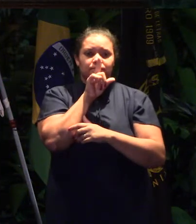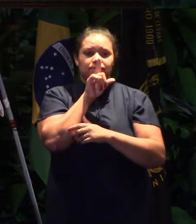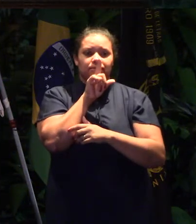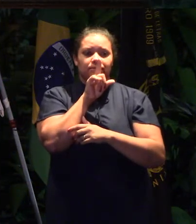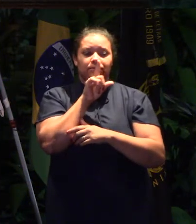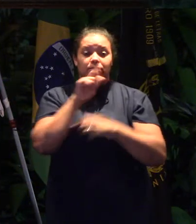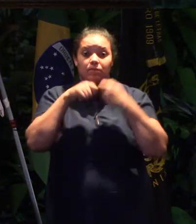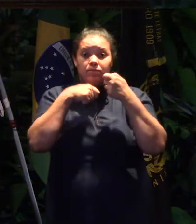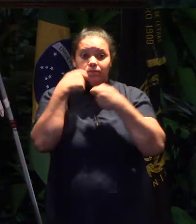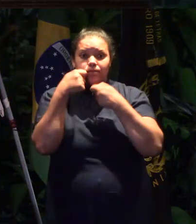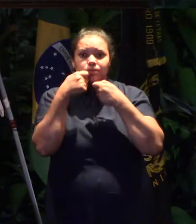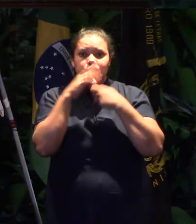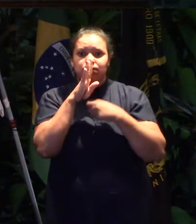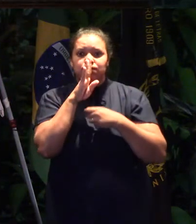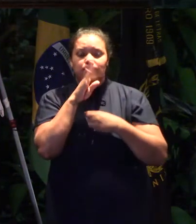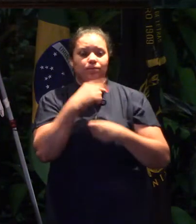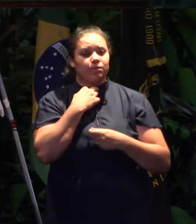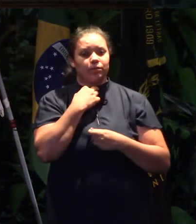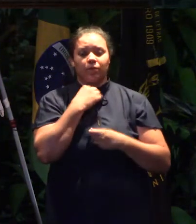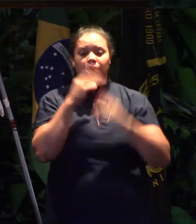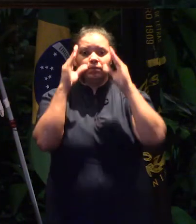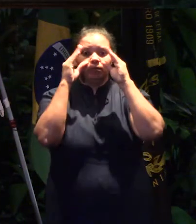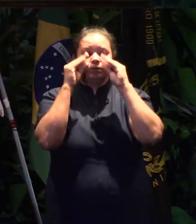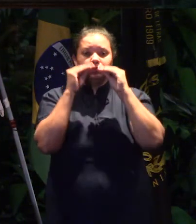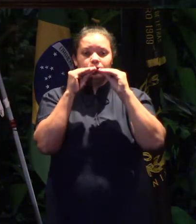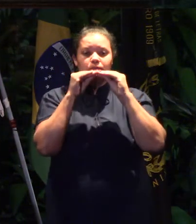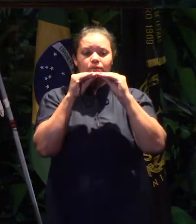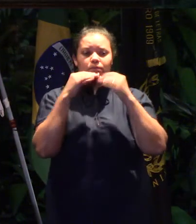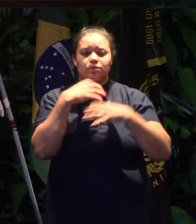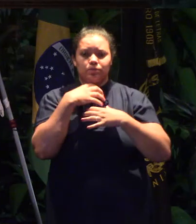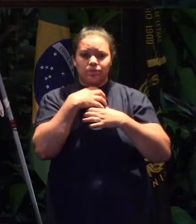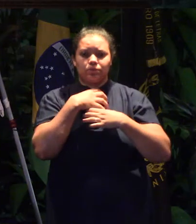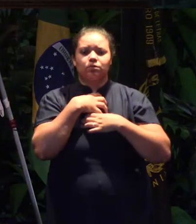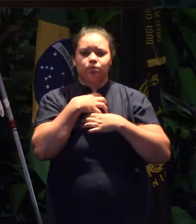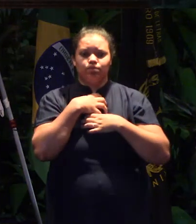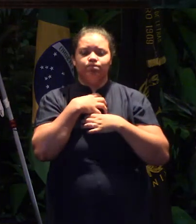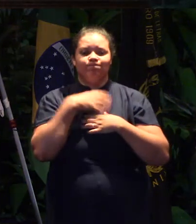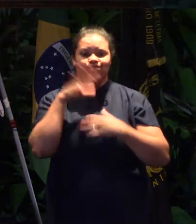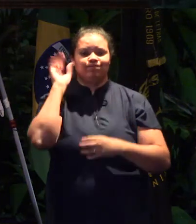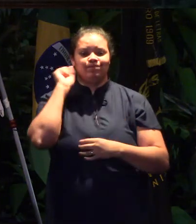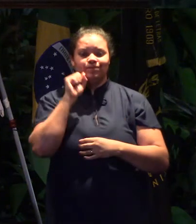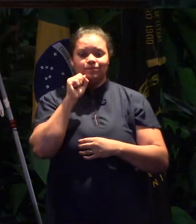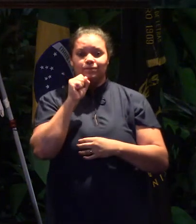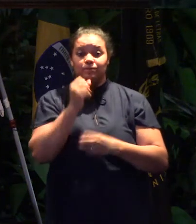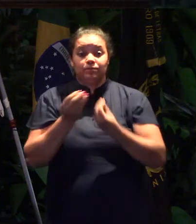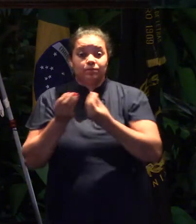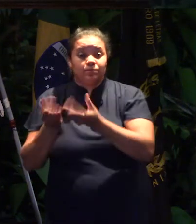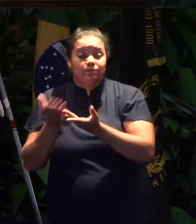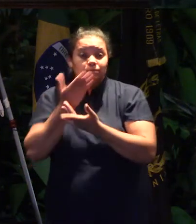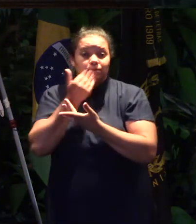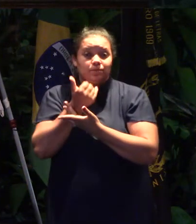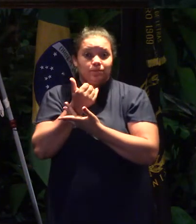boca cheia não falo, de olhos fechados escuto. Alimento um cão de olhar manso, enquanto